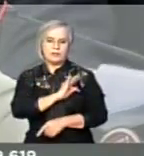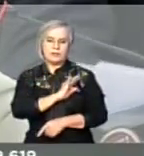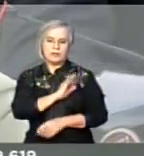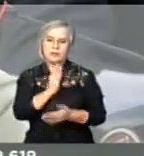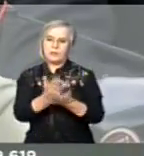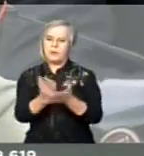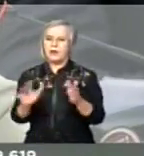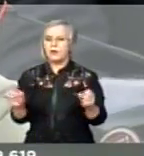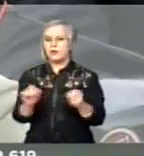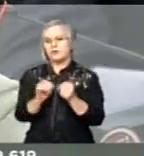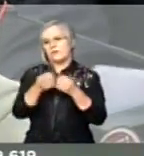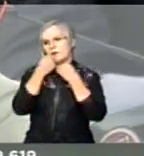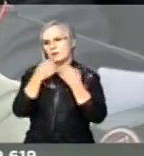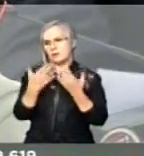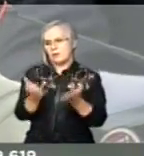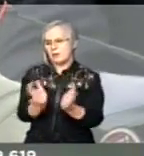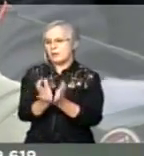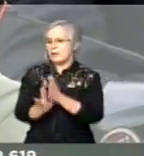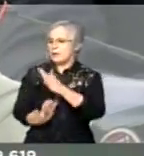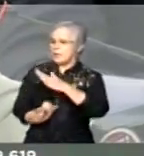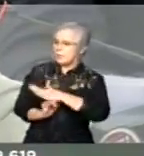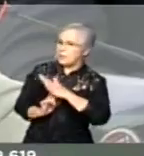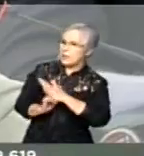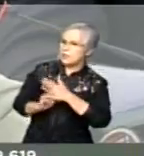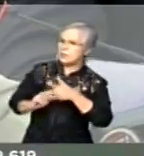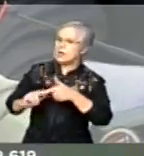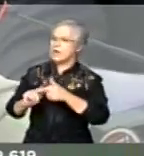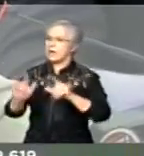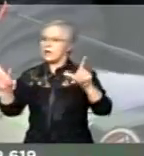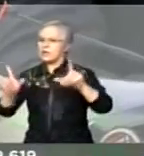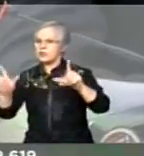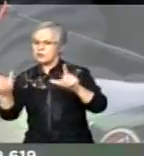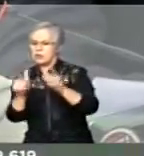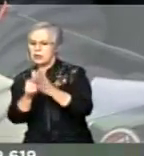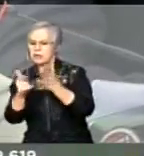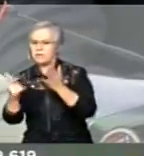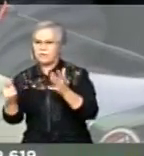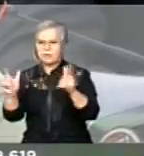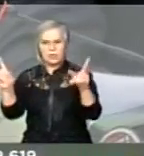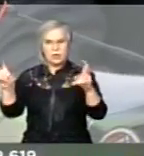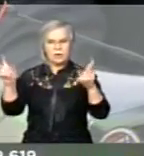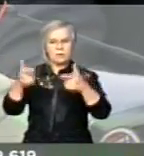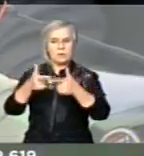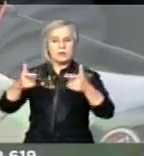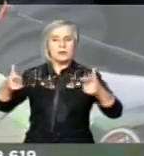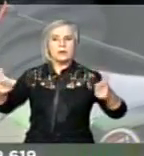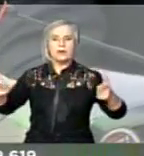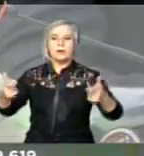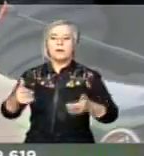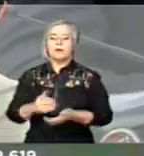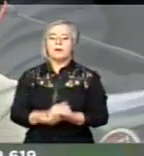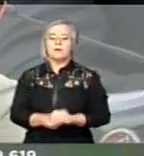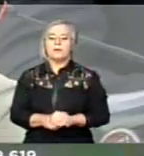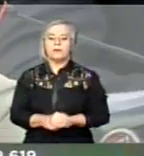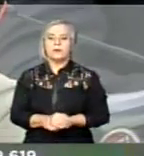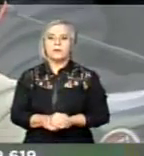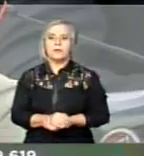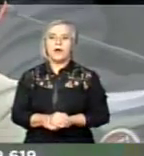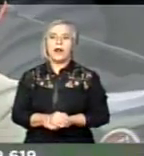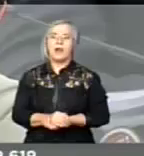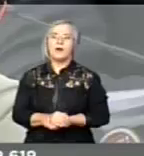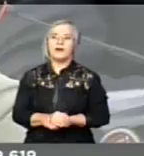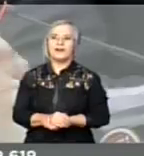funcionais. O autoempresariado, parte da mídia, grandes setores, os setores mais conservadores da sociedade, eu ouço